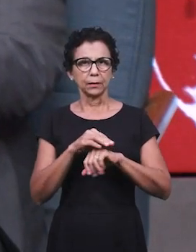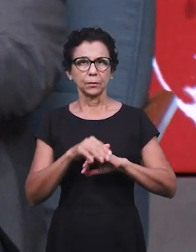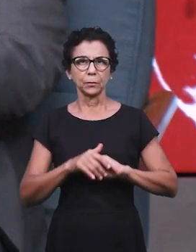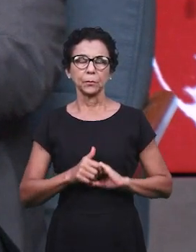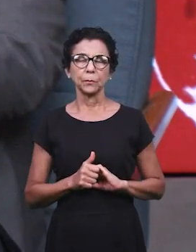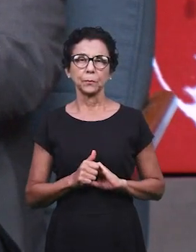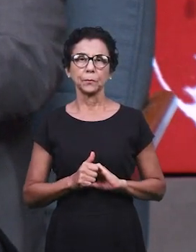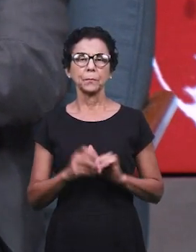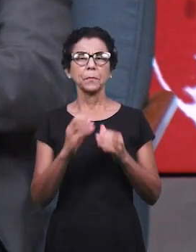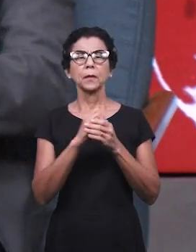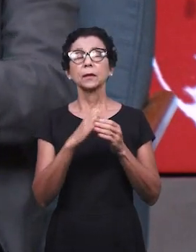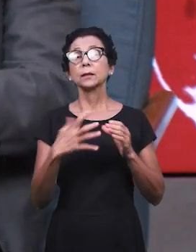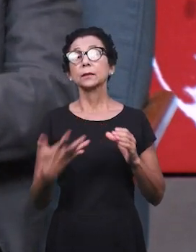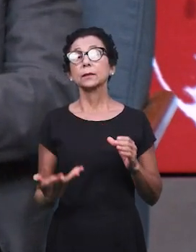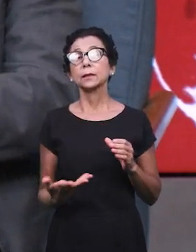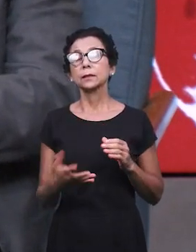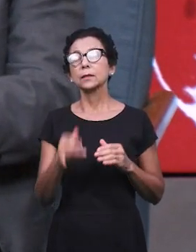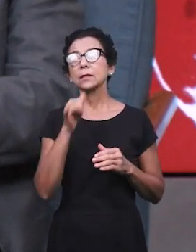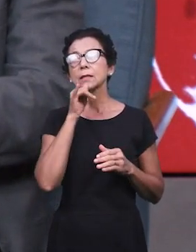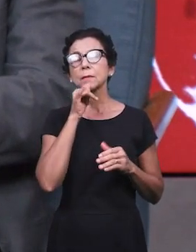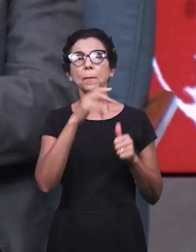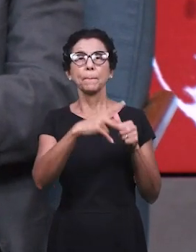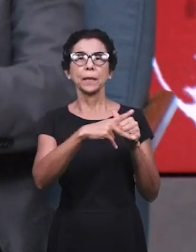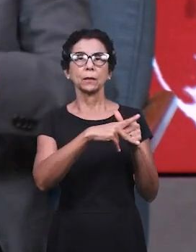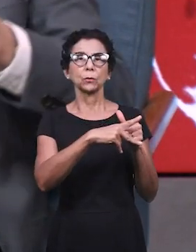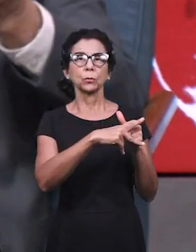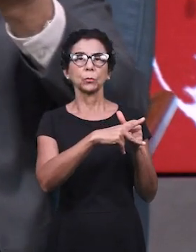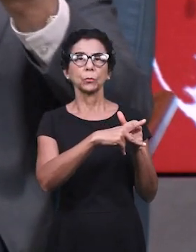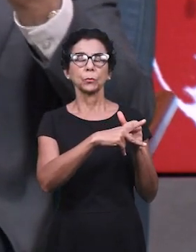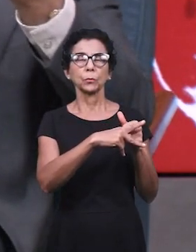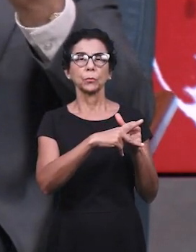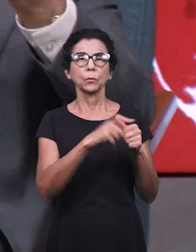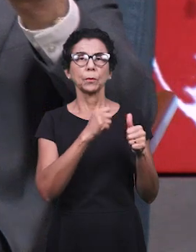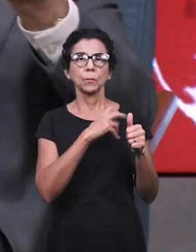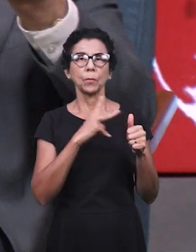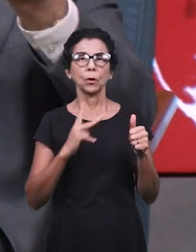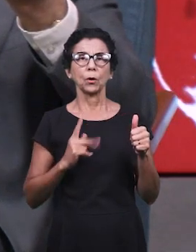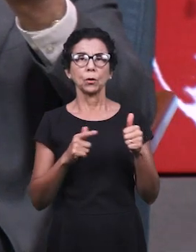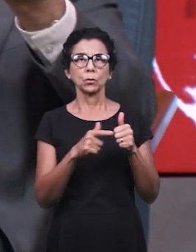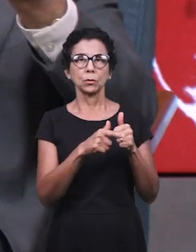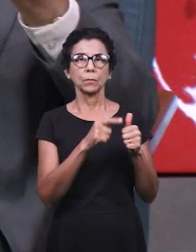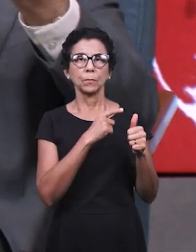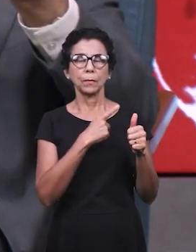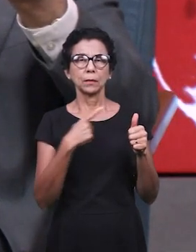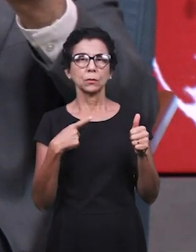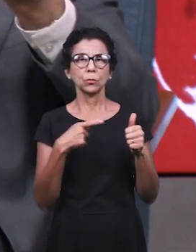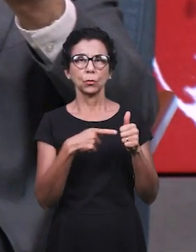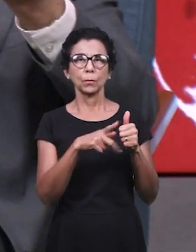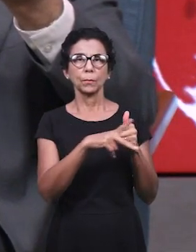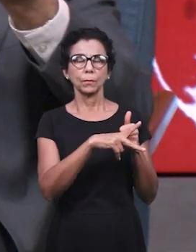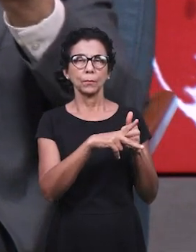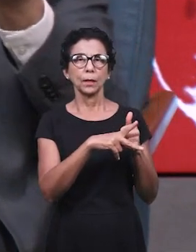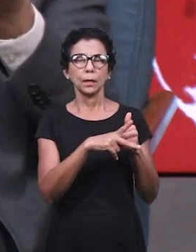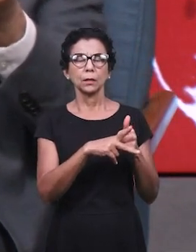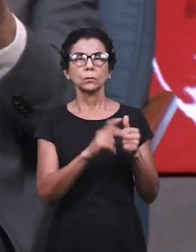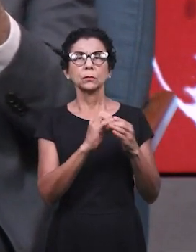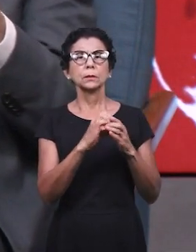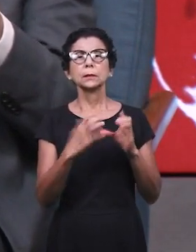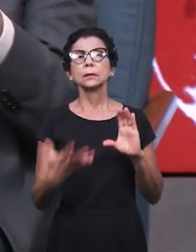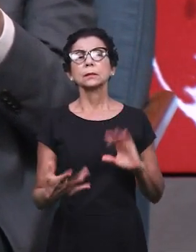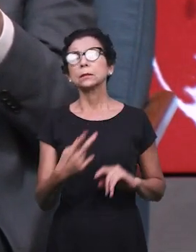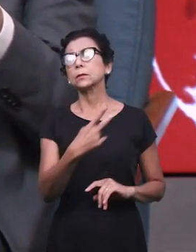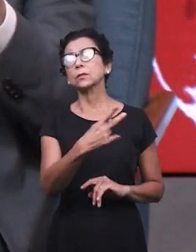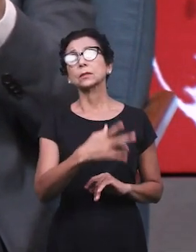Qual a característica do ministério de Pedro? Se nós observarmos o ministério de Pedro, vamos